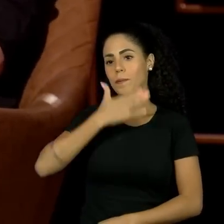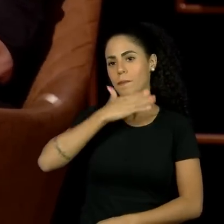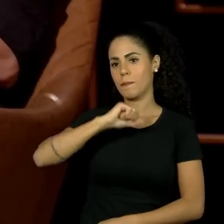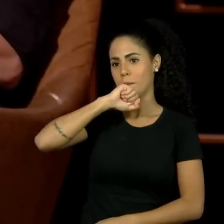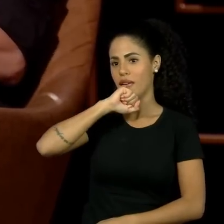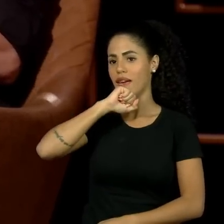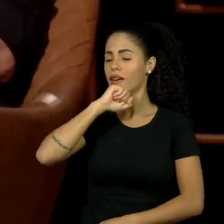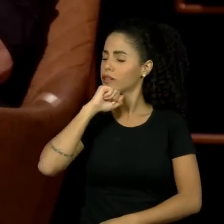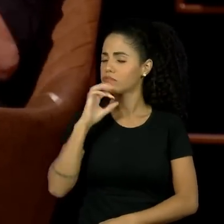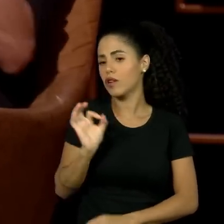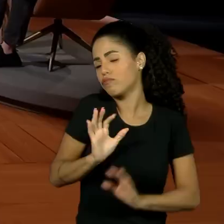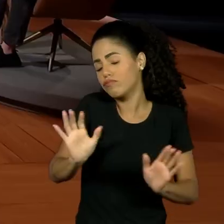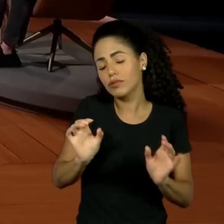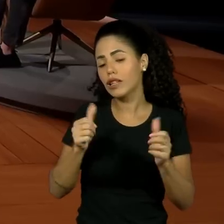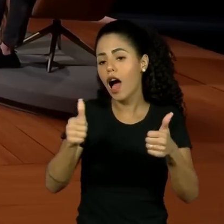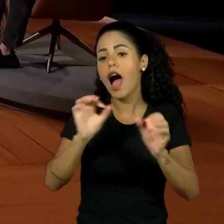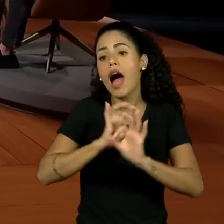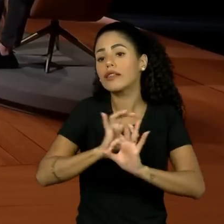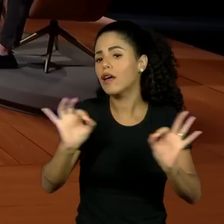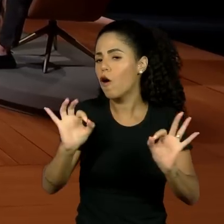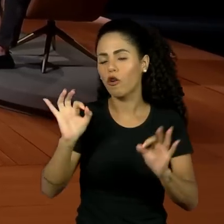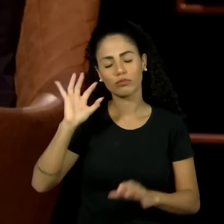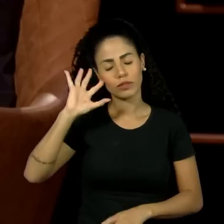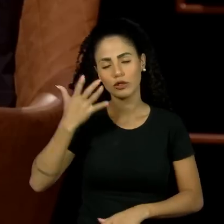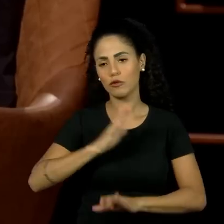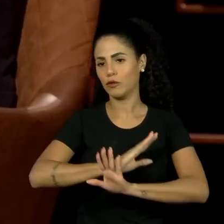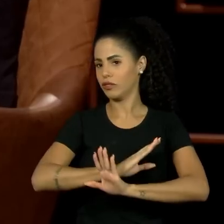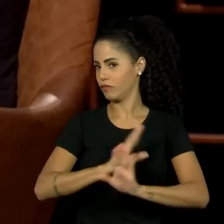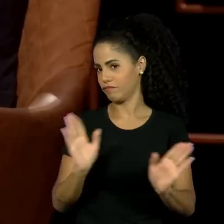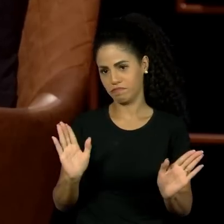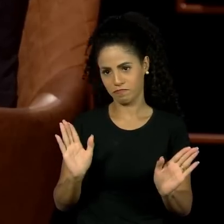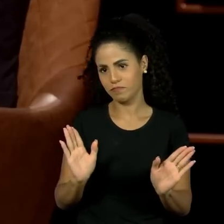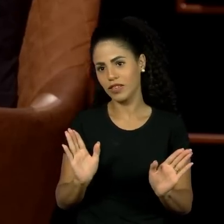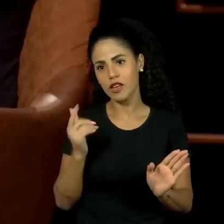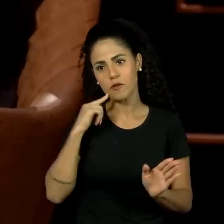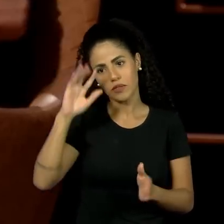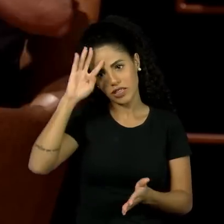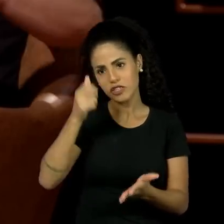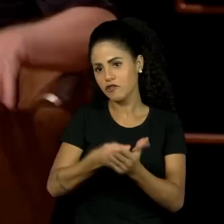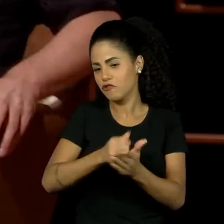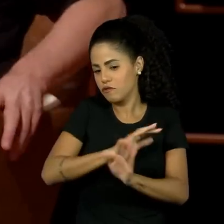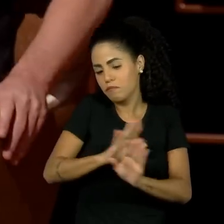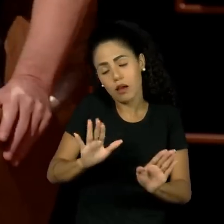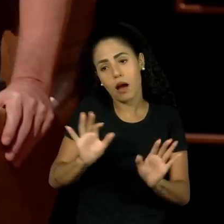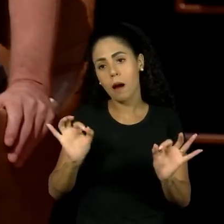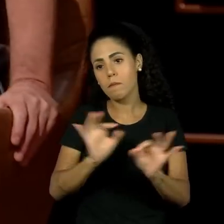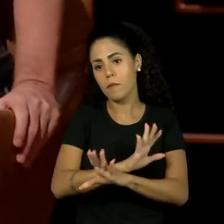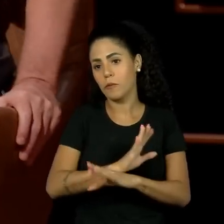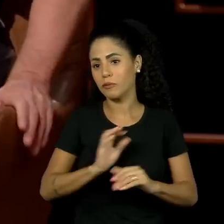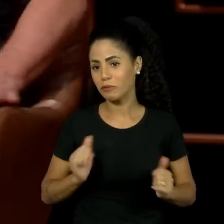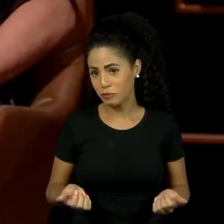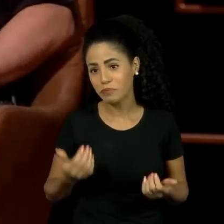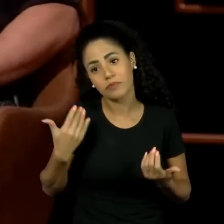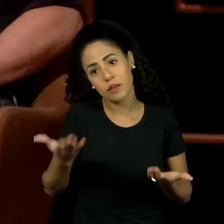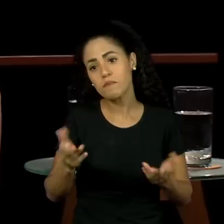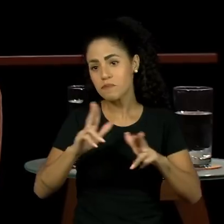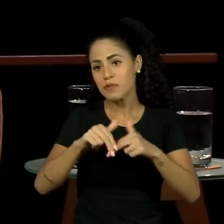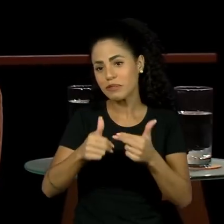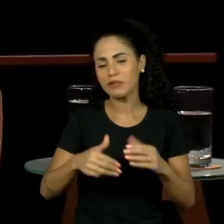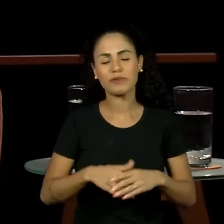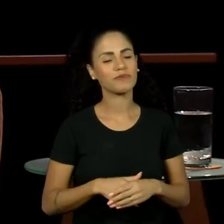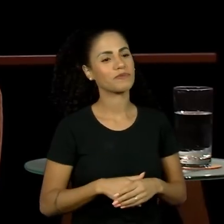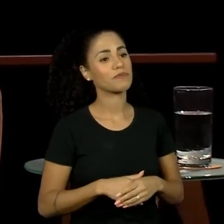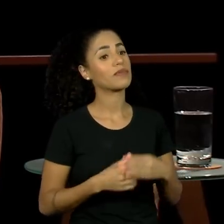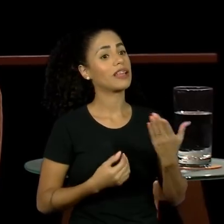afetiva, Gui Leme, como as pessoas costumam chamar. Gui Leme, todo mundo fala, é o Gui Leme, Gui.